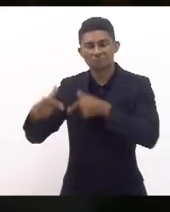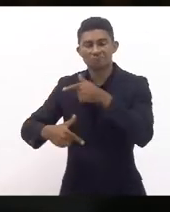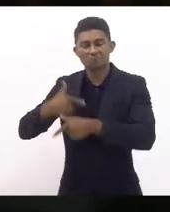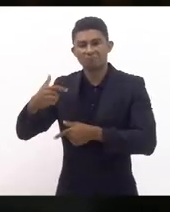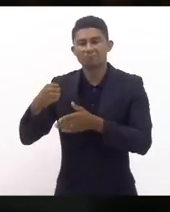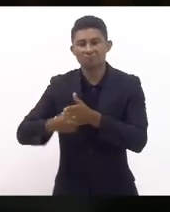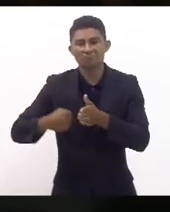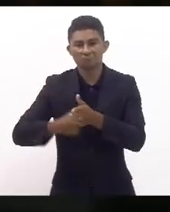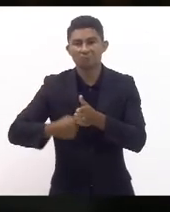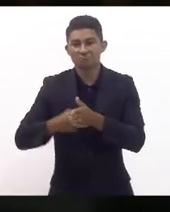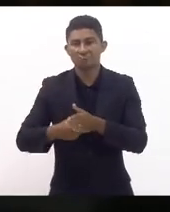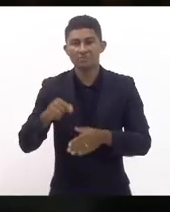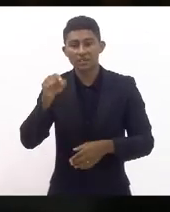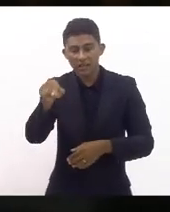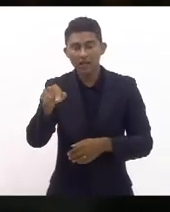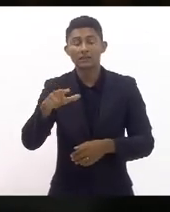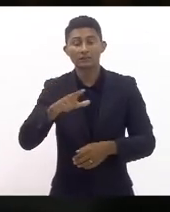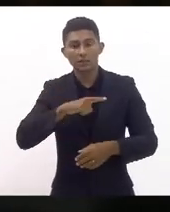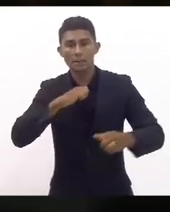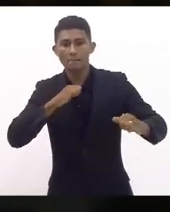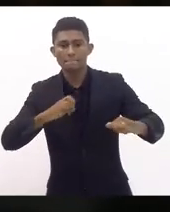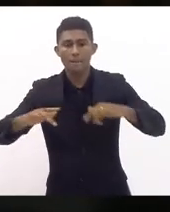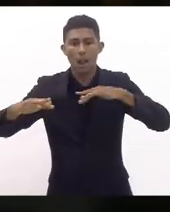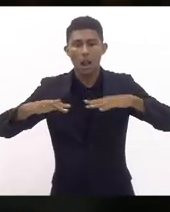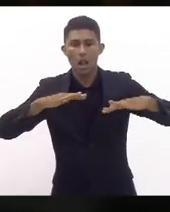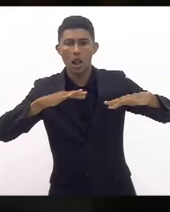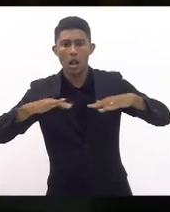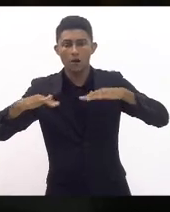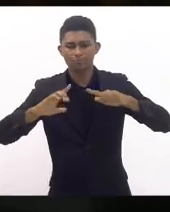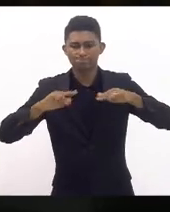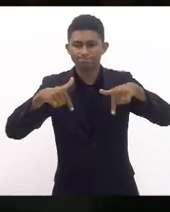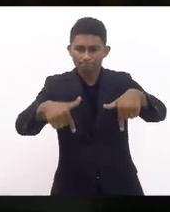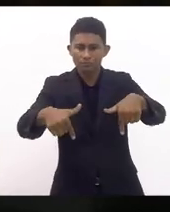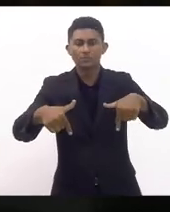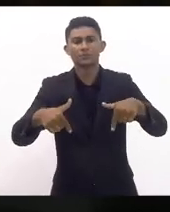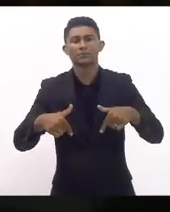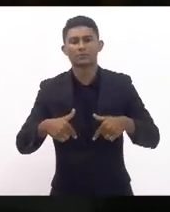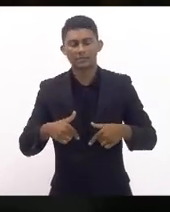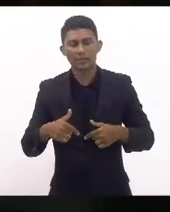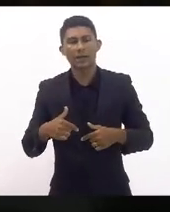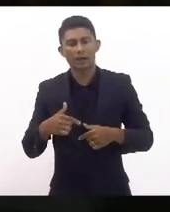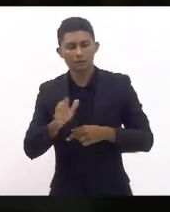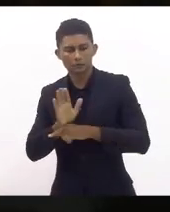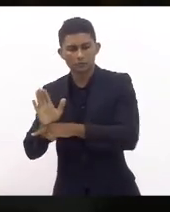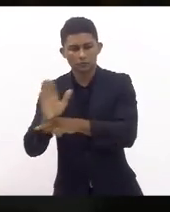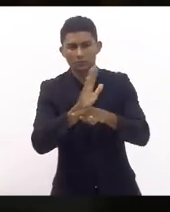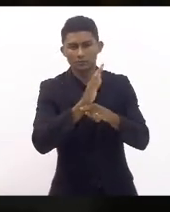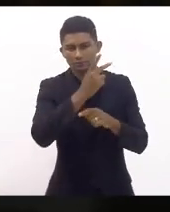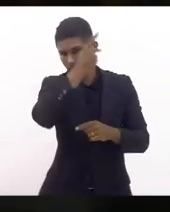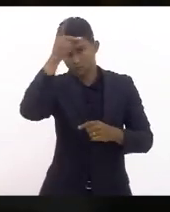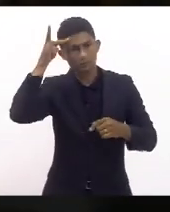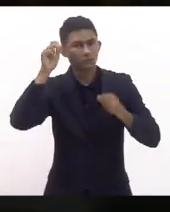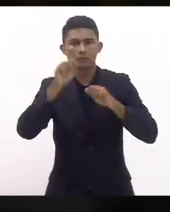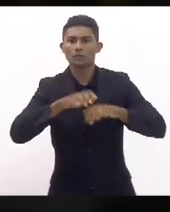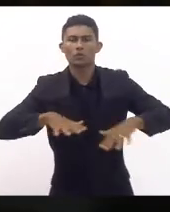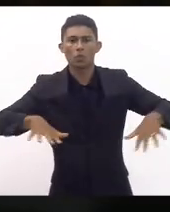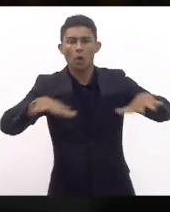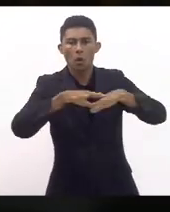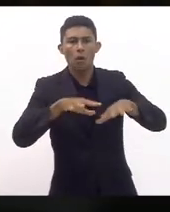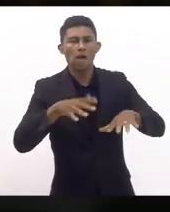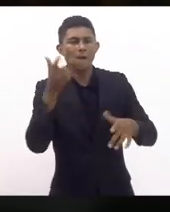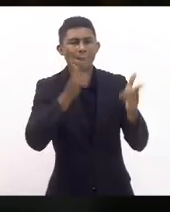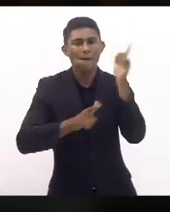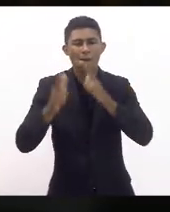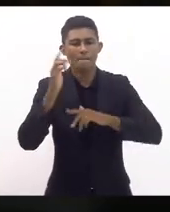tem feito movimentos para ajudar e tentar capacitar as pessoas para que elas possam... Aliás, o